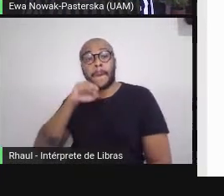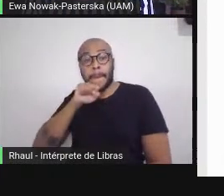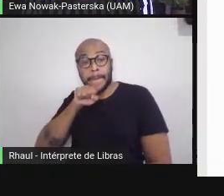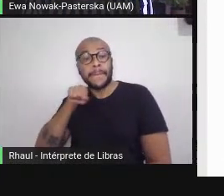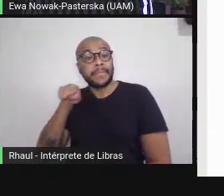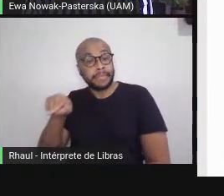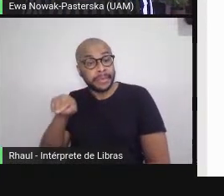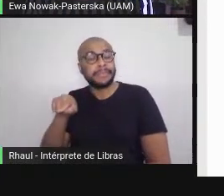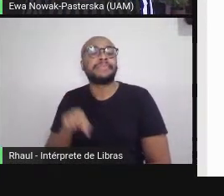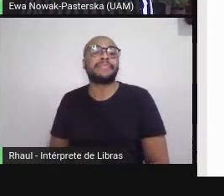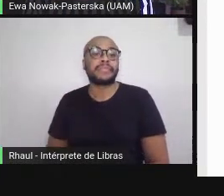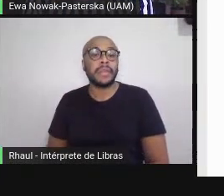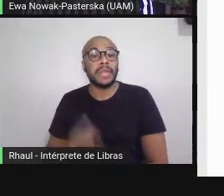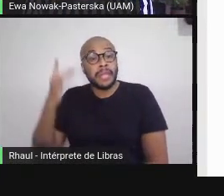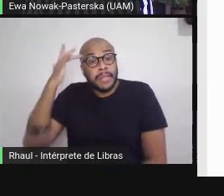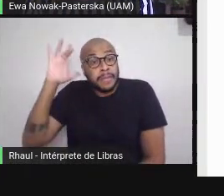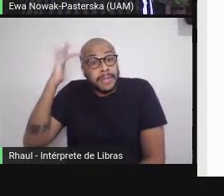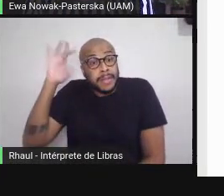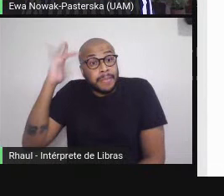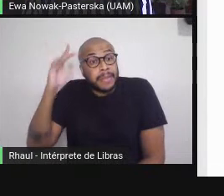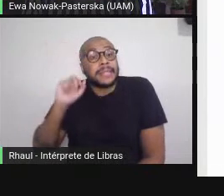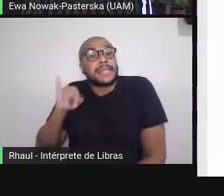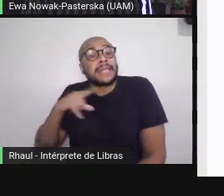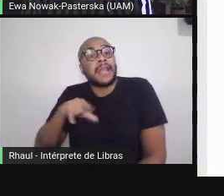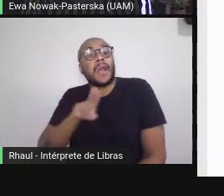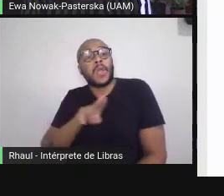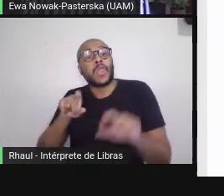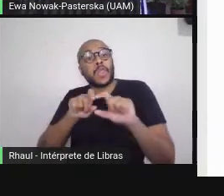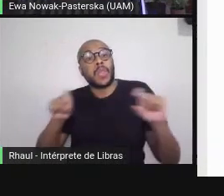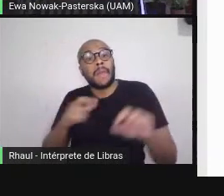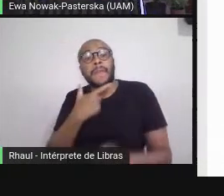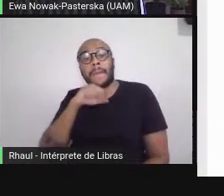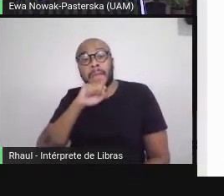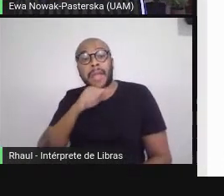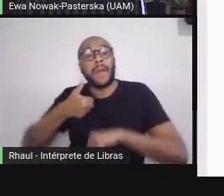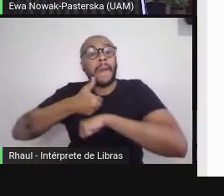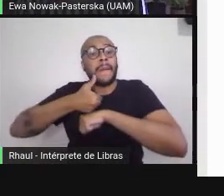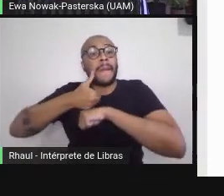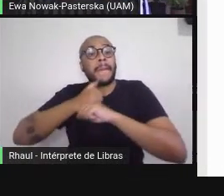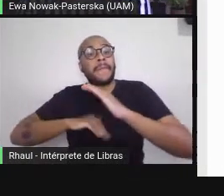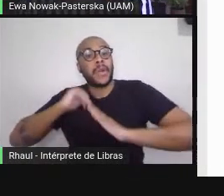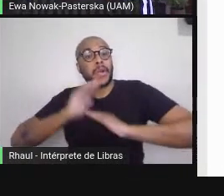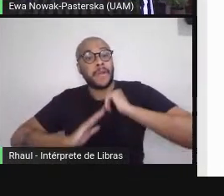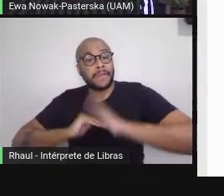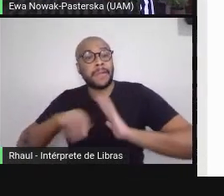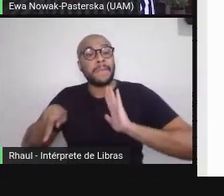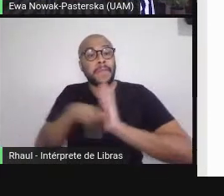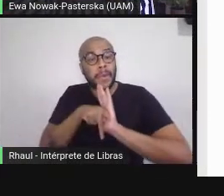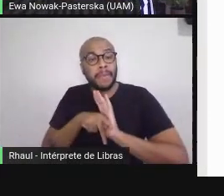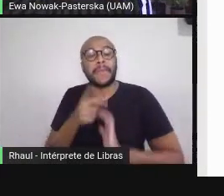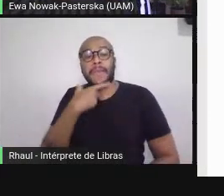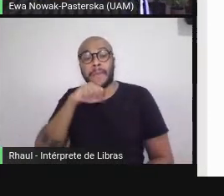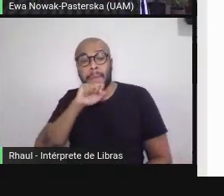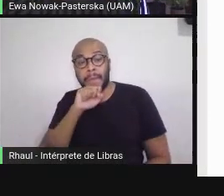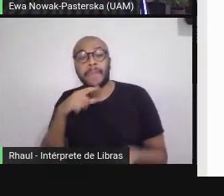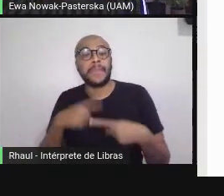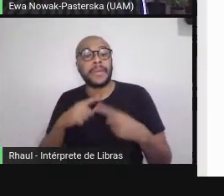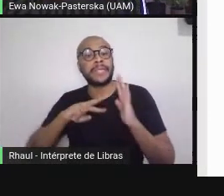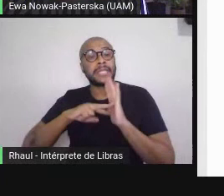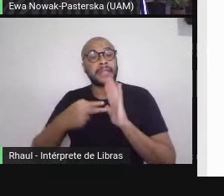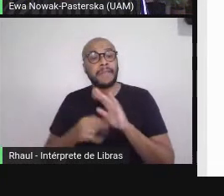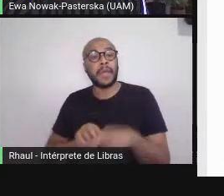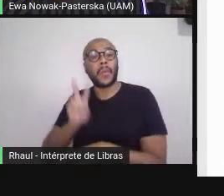próximo exemplo, não sabemos se trata-se do sobrenome do pai ou da profissão dele, porque a profissão woźny significa